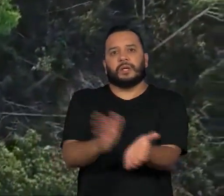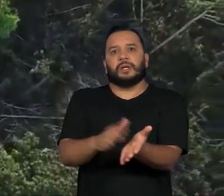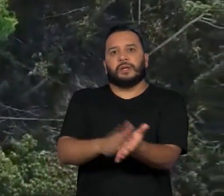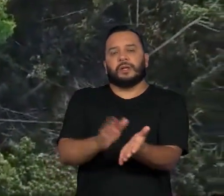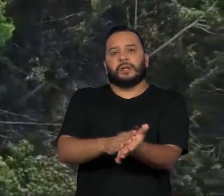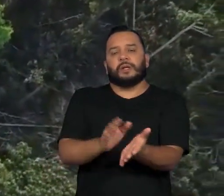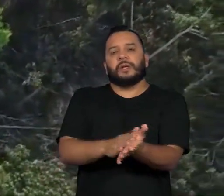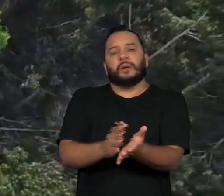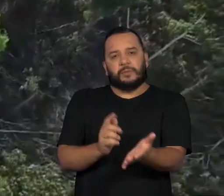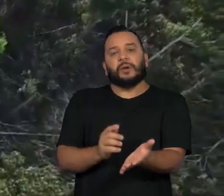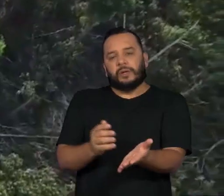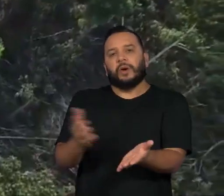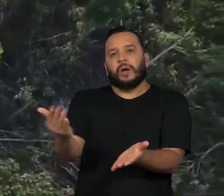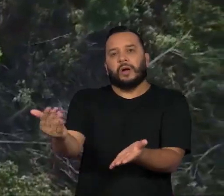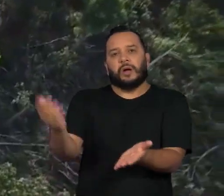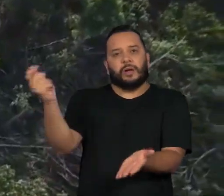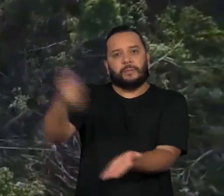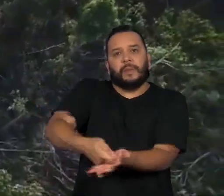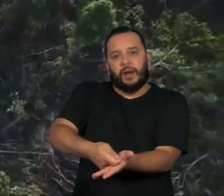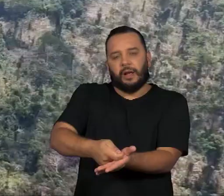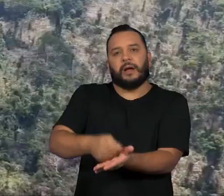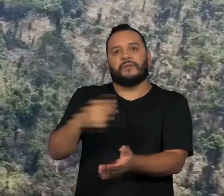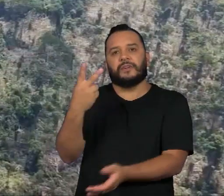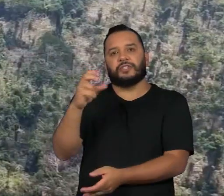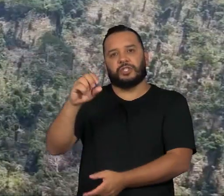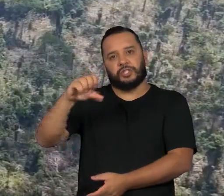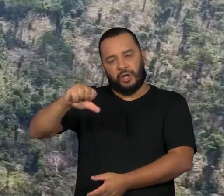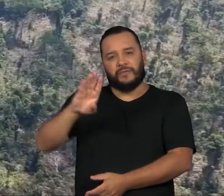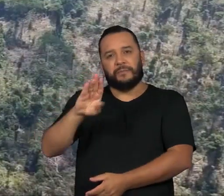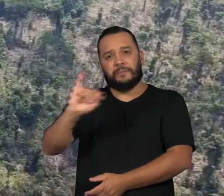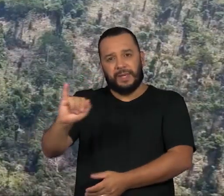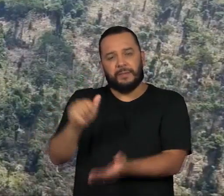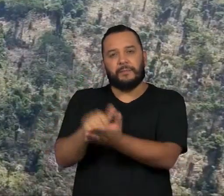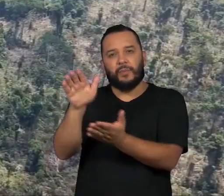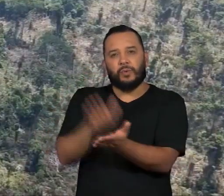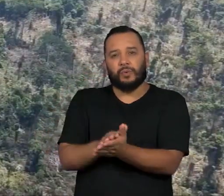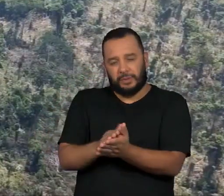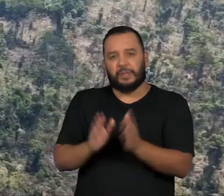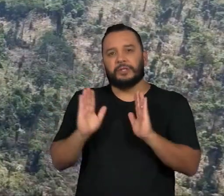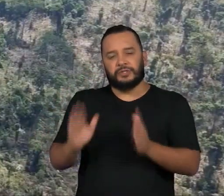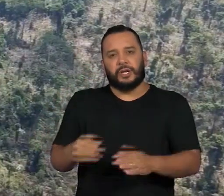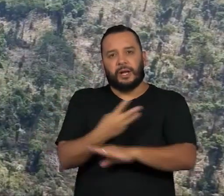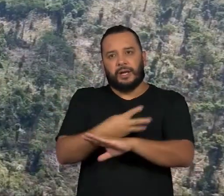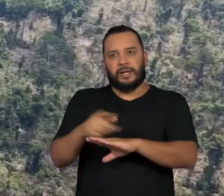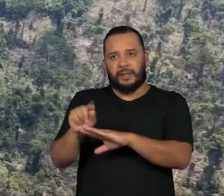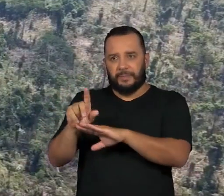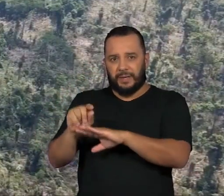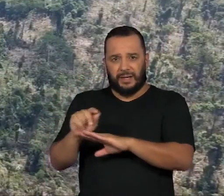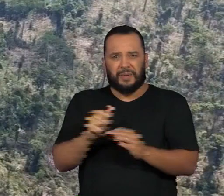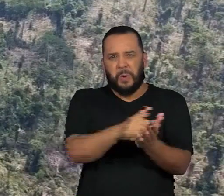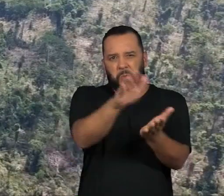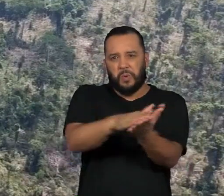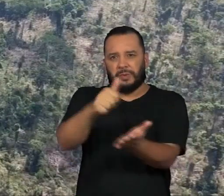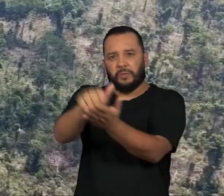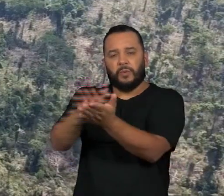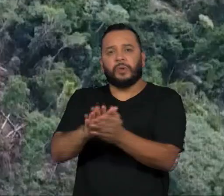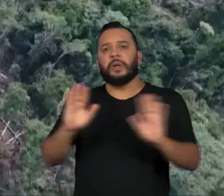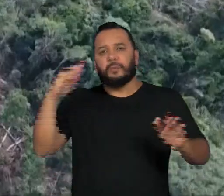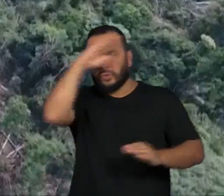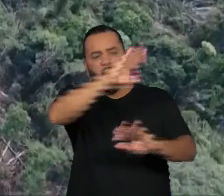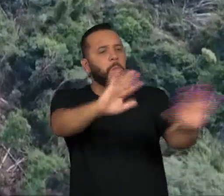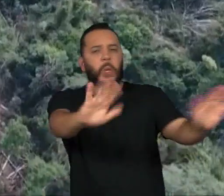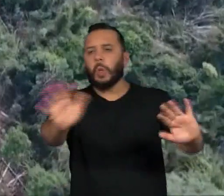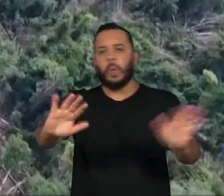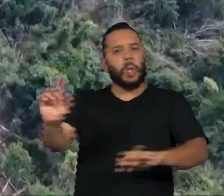29 bilhões de reais em multas ambientais que tinham sido aplicadas pelo IBAMA e barradas pelo governo Bolsonaro.